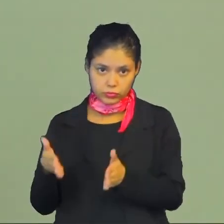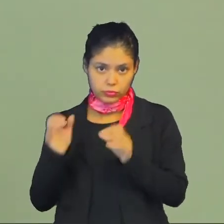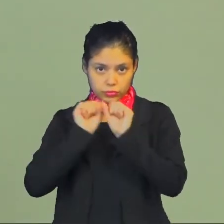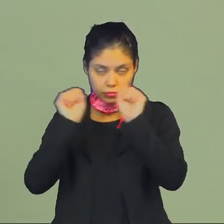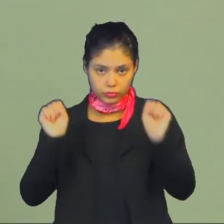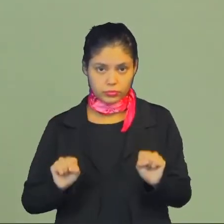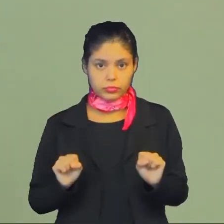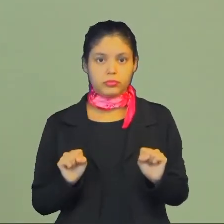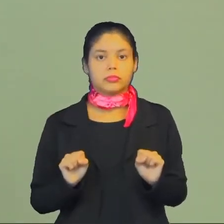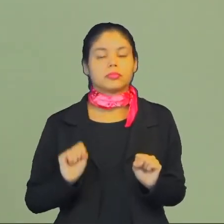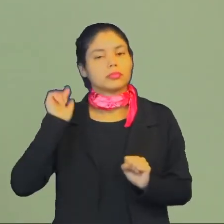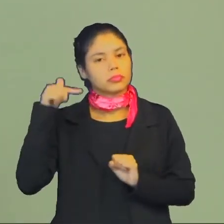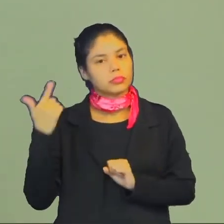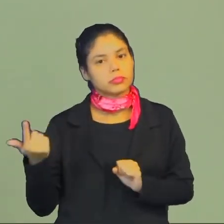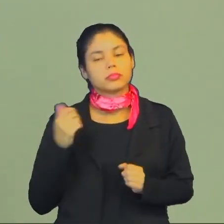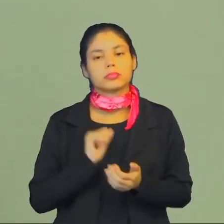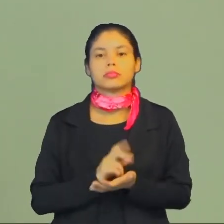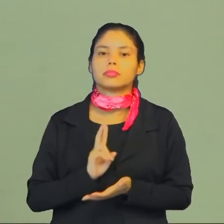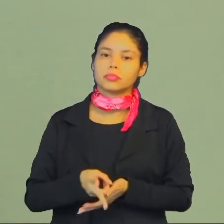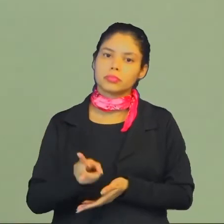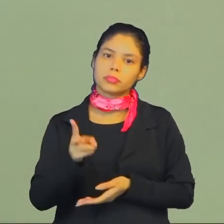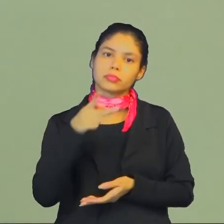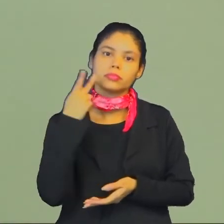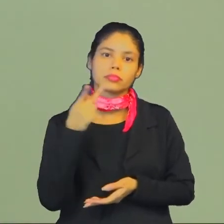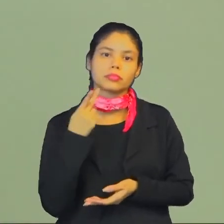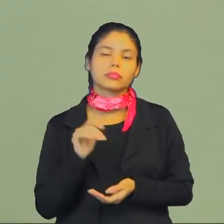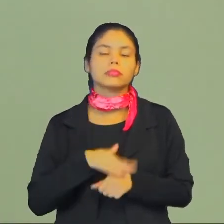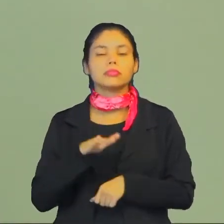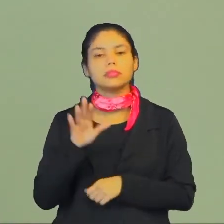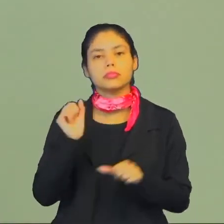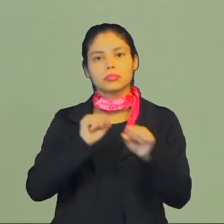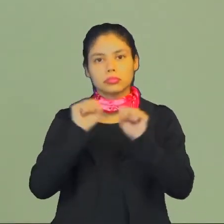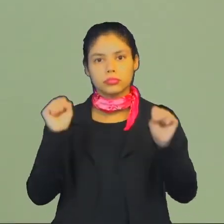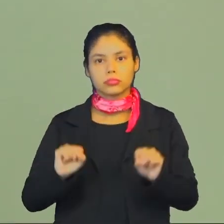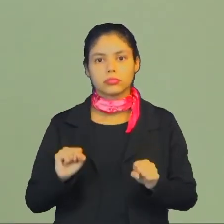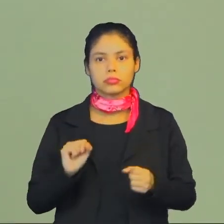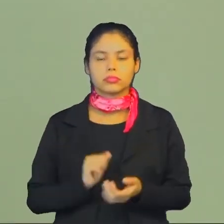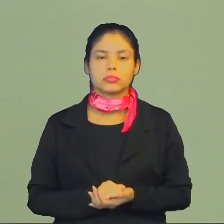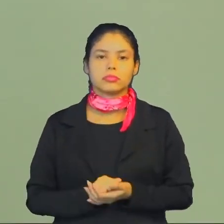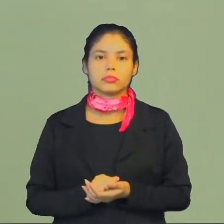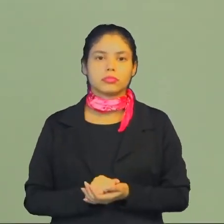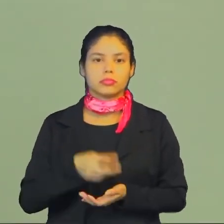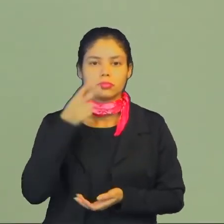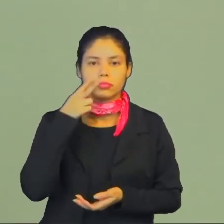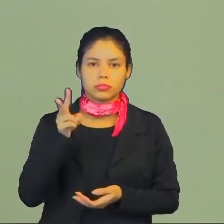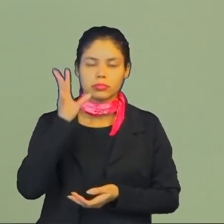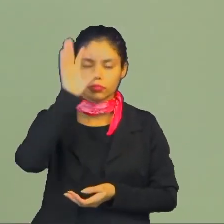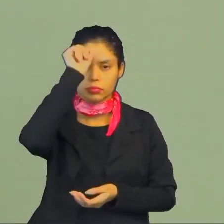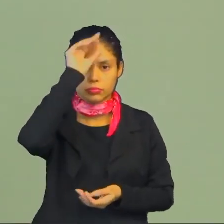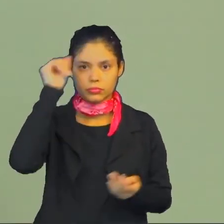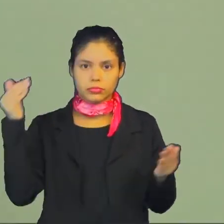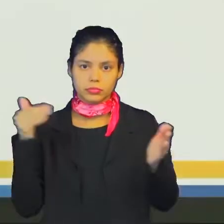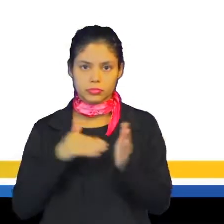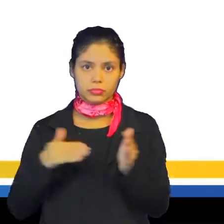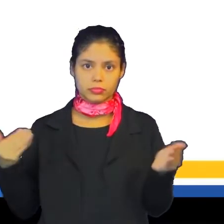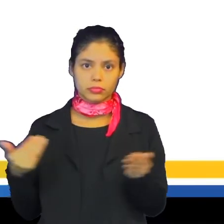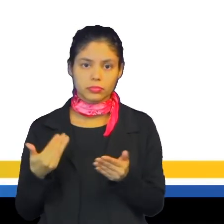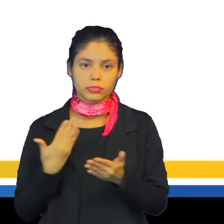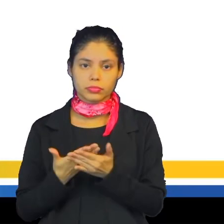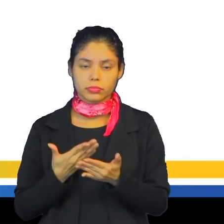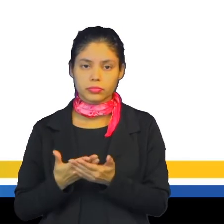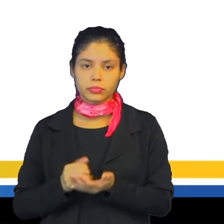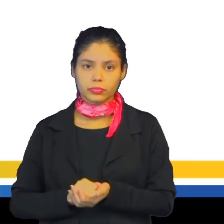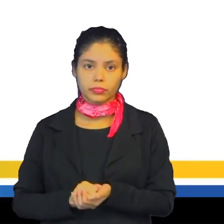sistema circulatório. Na outra aula nós vamos continuar a falar mais do sistema circulatório. Então vamos ver o que a gente aprendeu até agora nessa